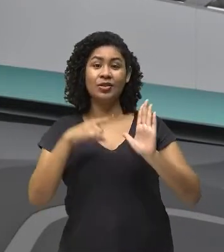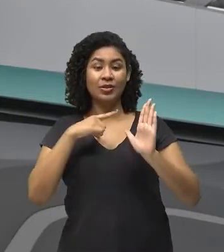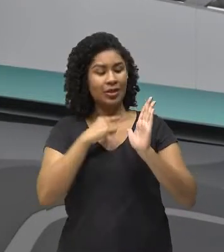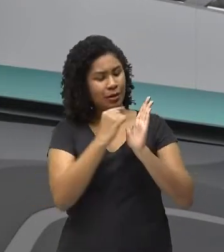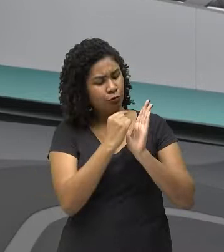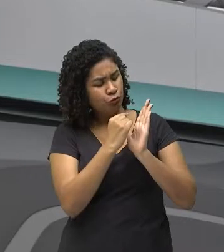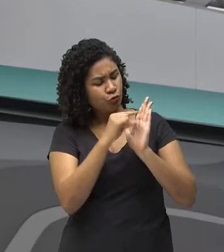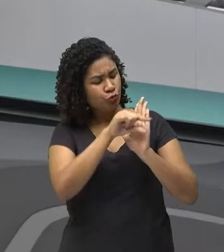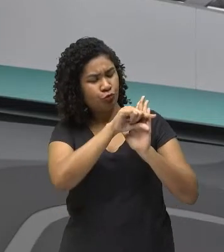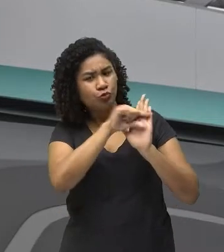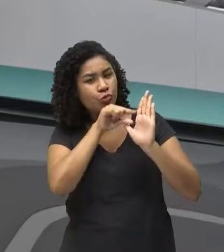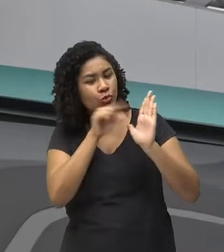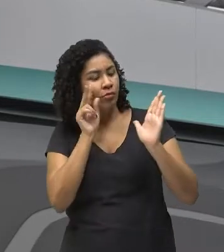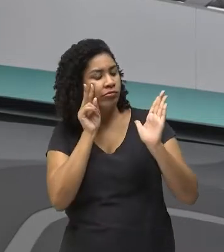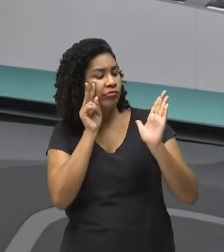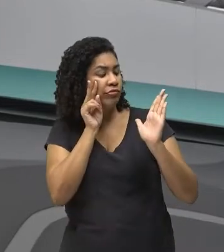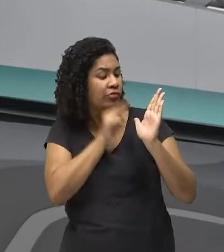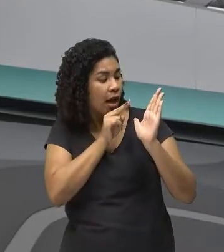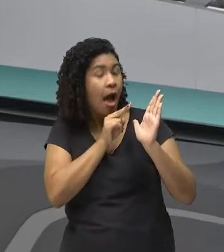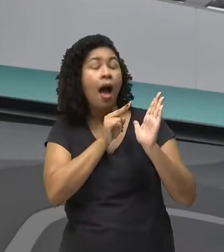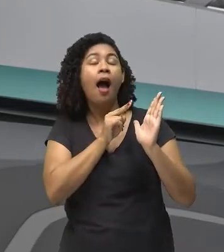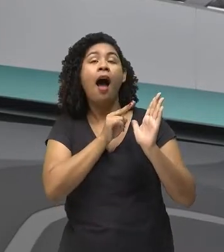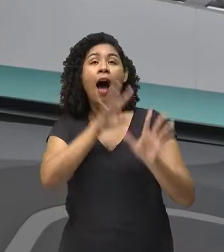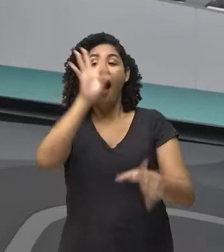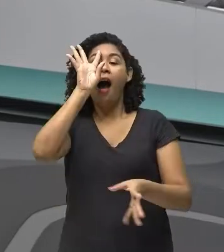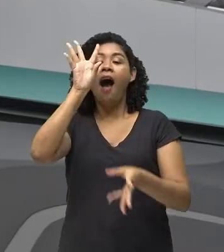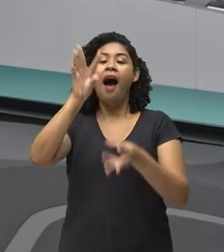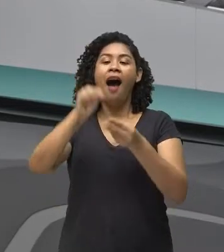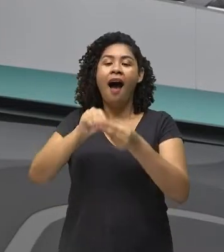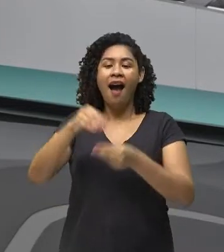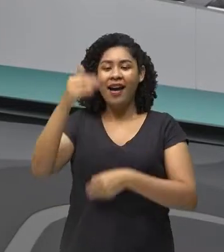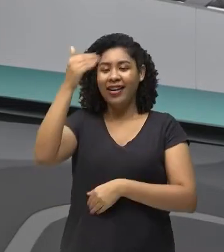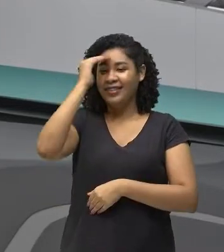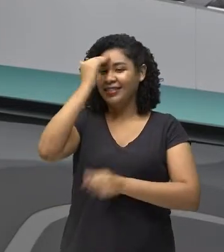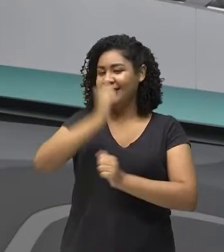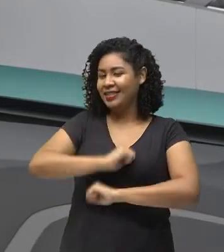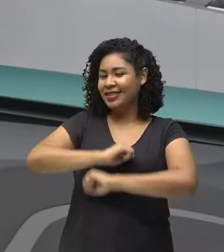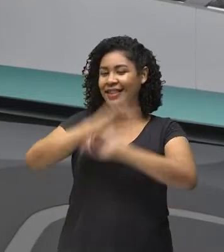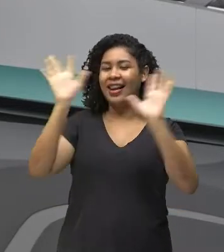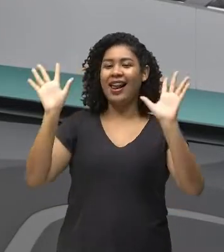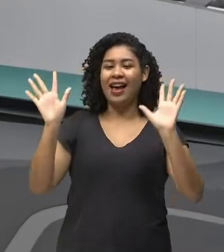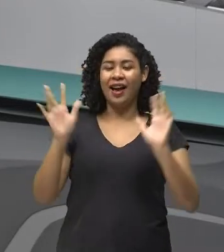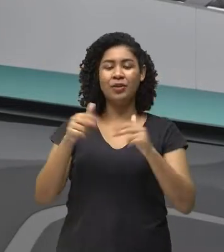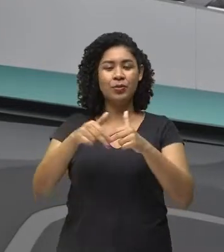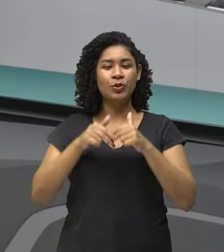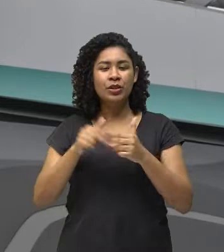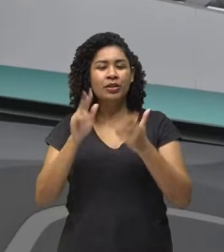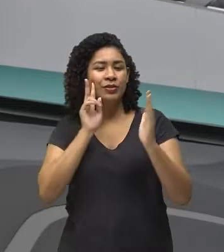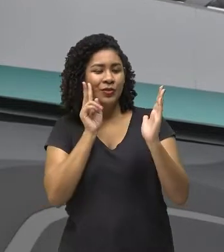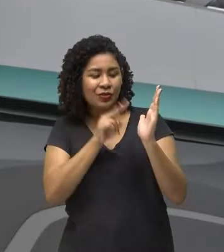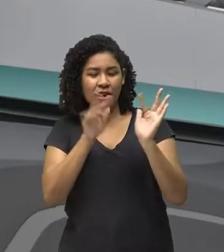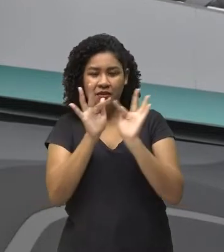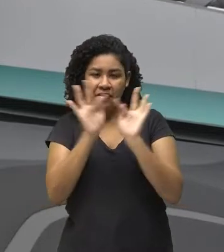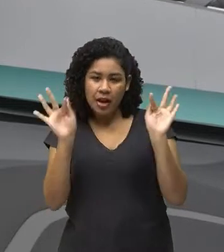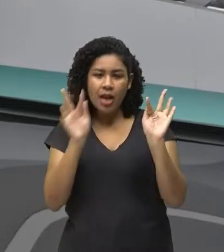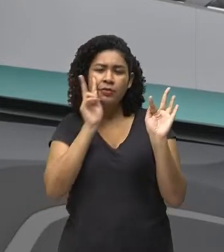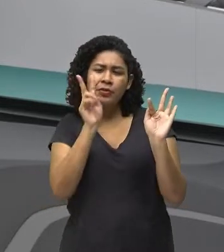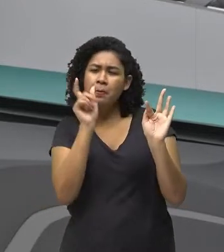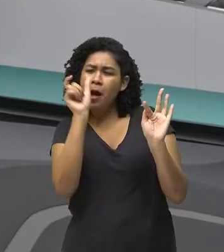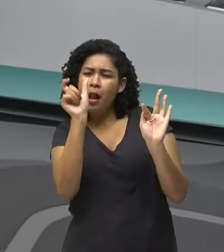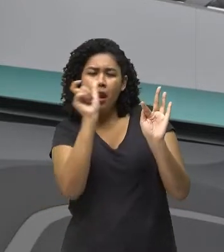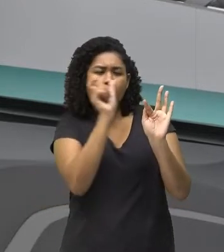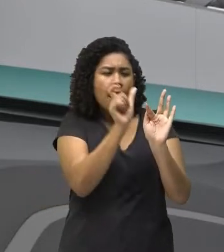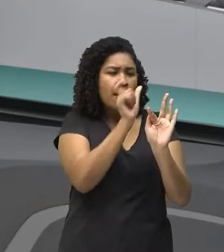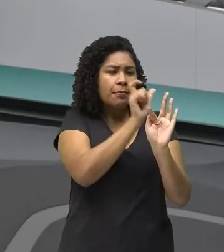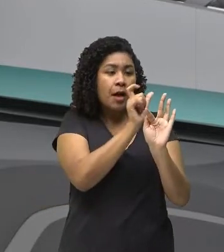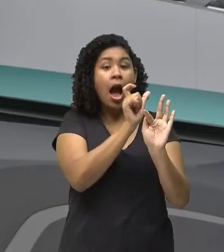nossa vida. Então, você já sabendo disso, você já lê aquela primeira frase ali, pega umas palavras que você já conhece, já tem mais ou menos uma ideia sobre o